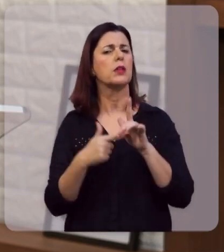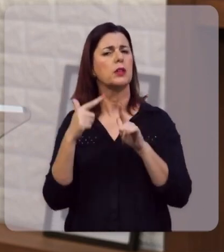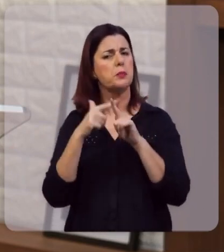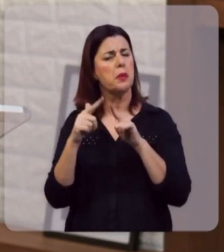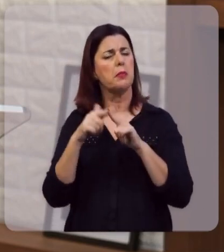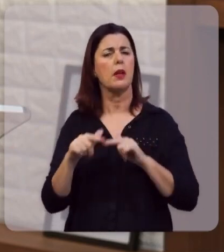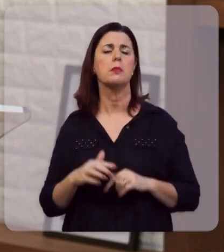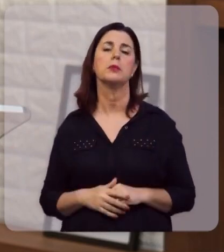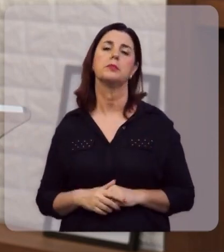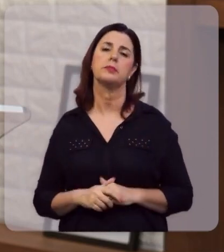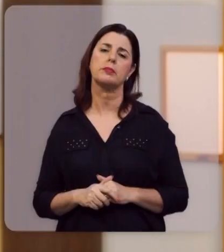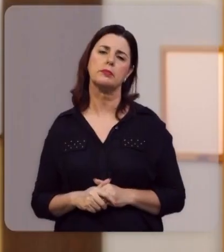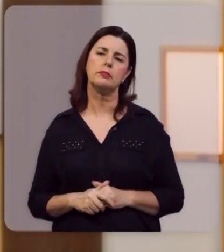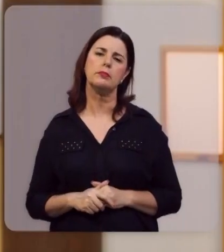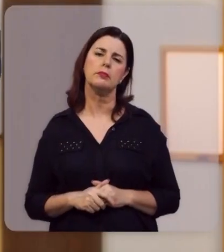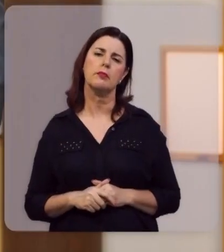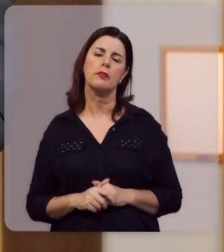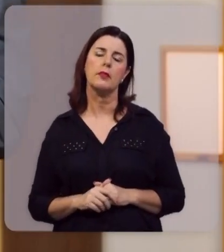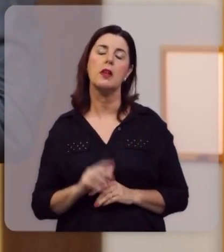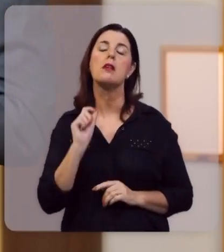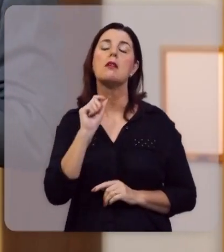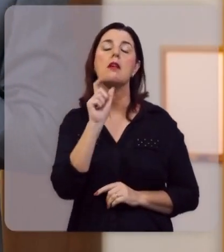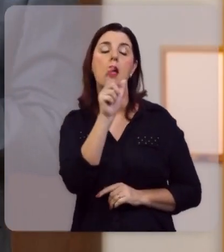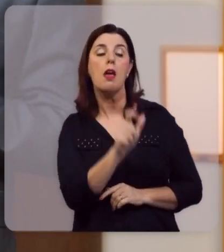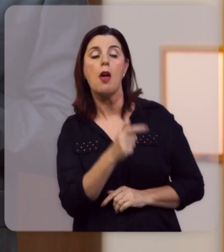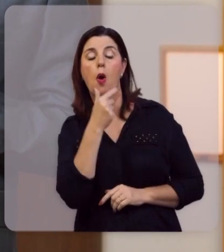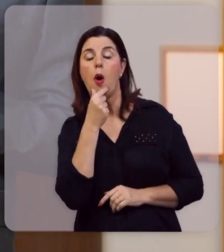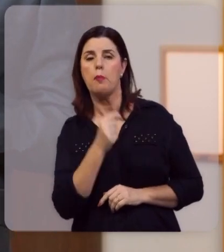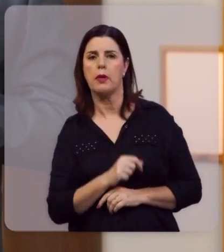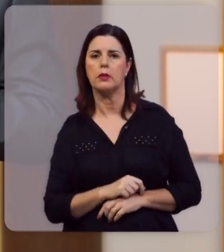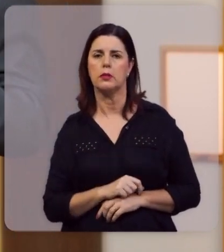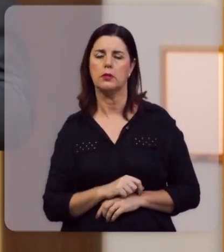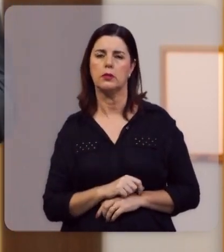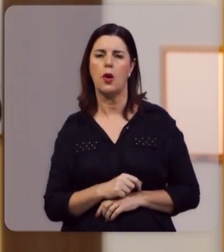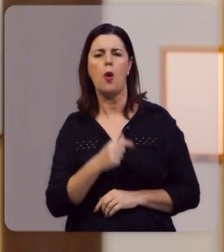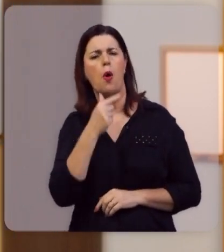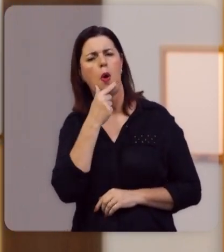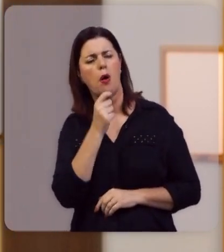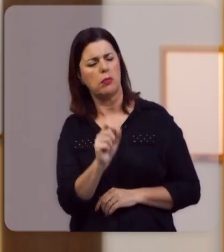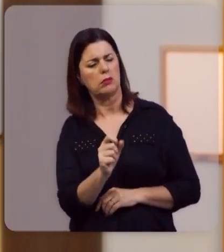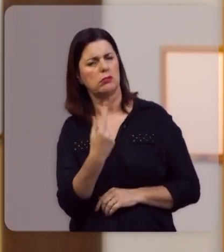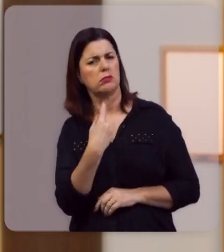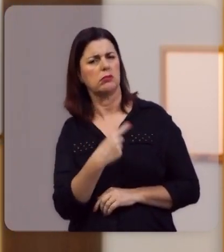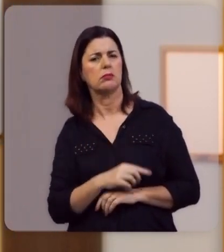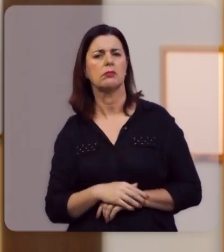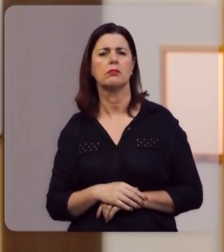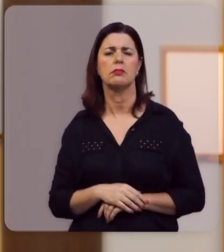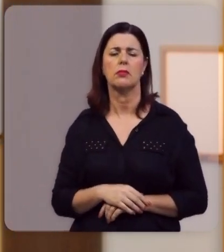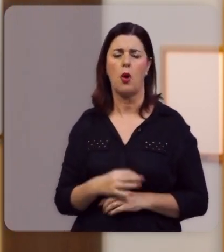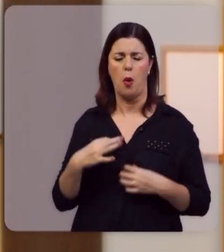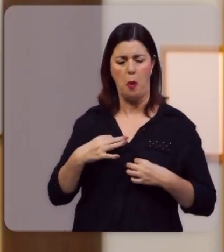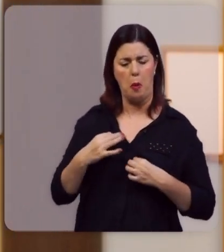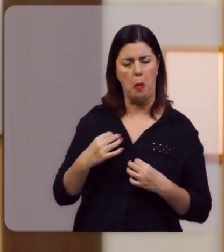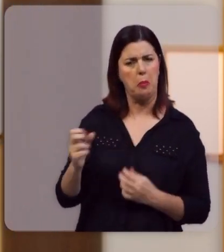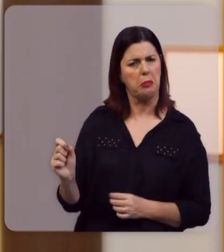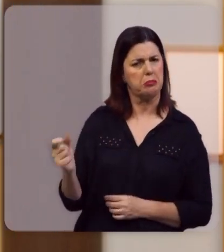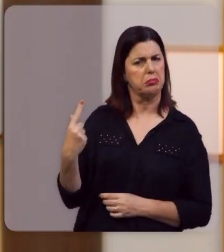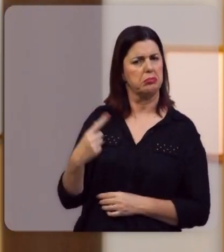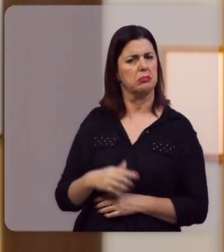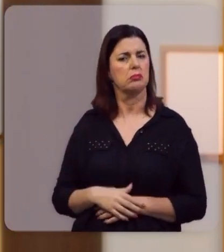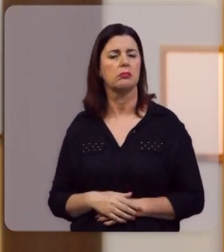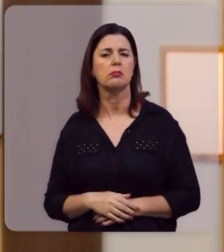carranca. Quem foi este homem? Ele era um homem estranho, vestindo roupa